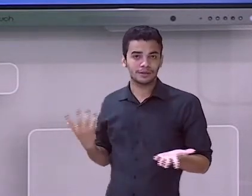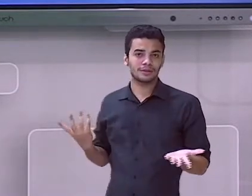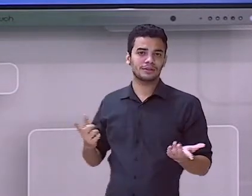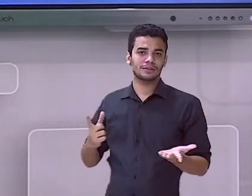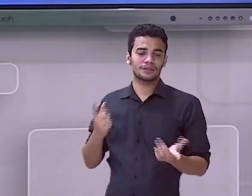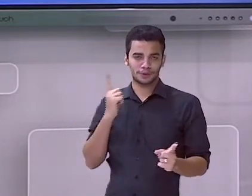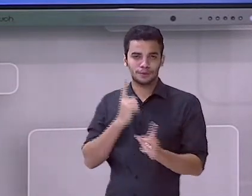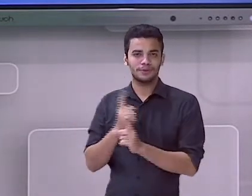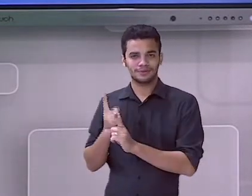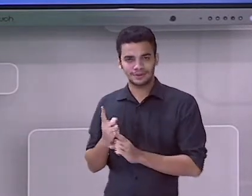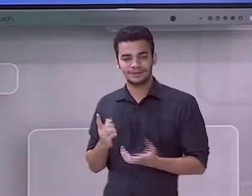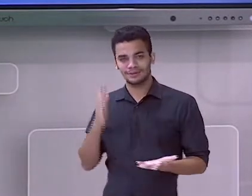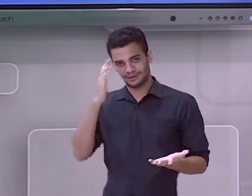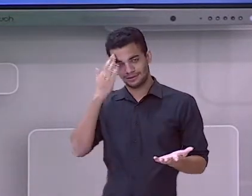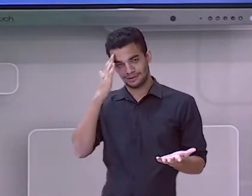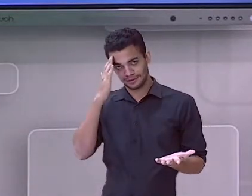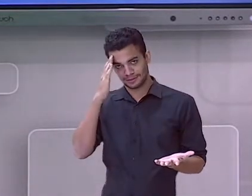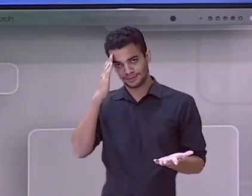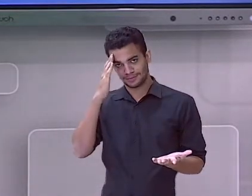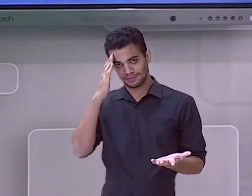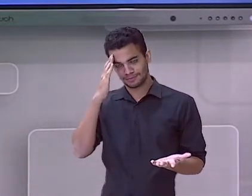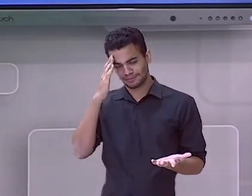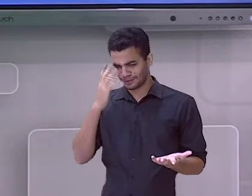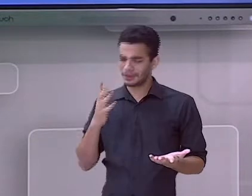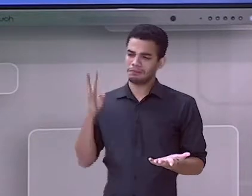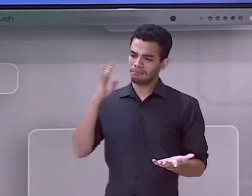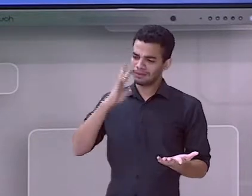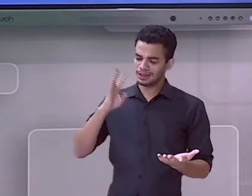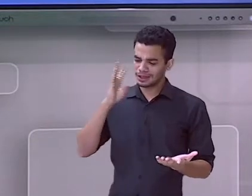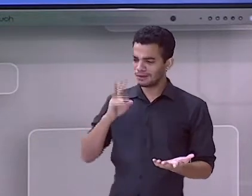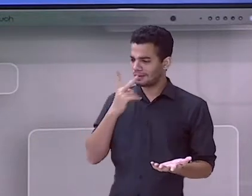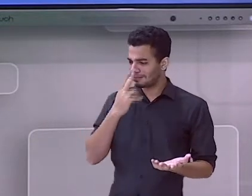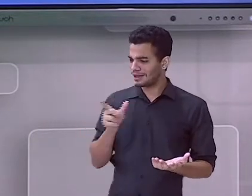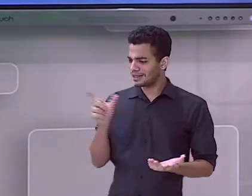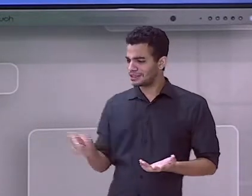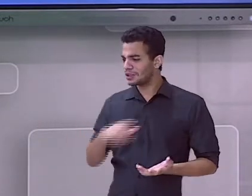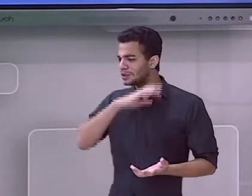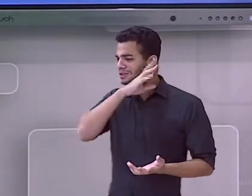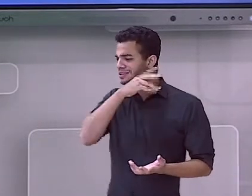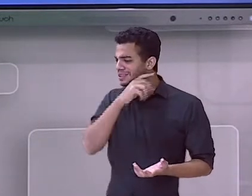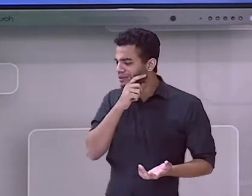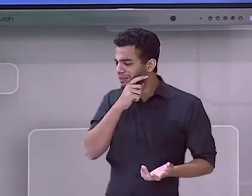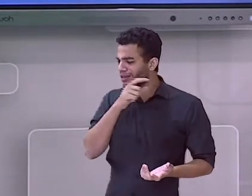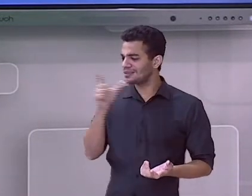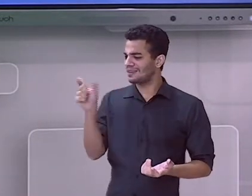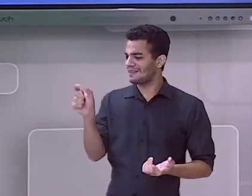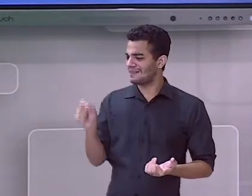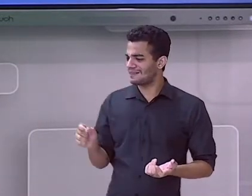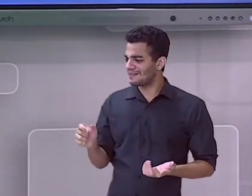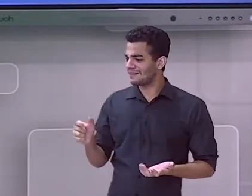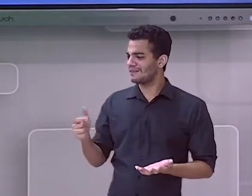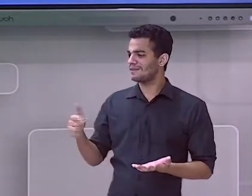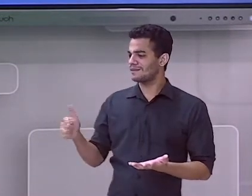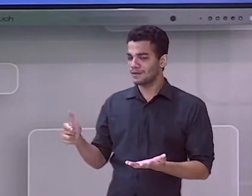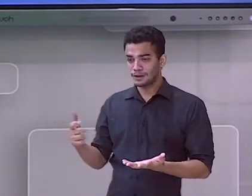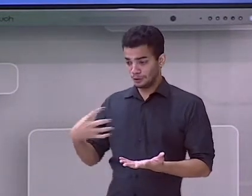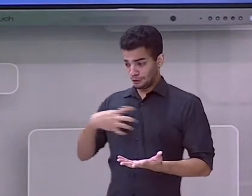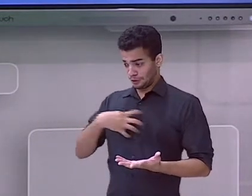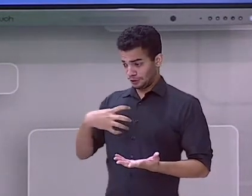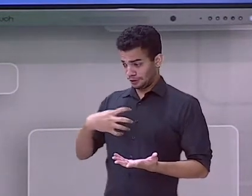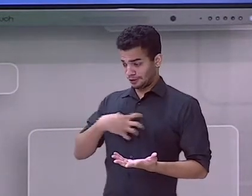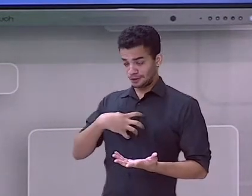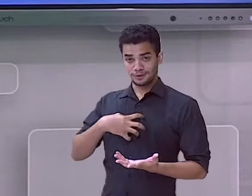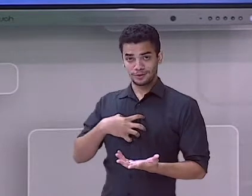As articulações dessas pernas vão facilitar o movimento deste animal, fazendo com que ele chegue